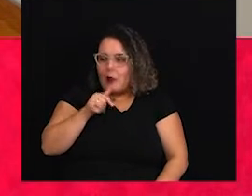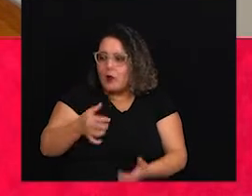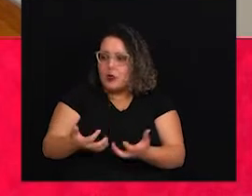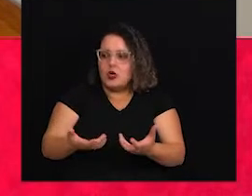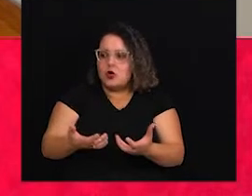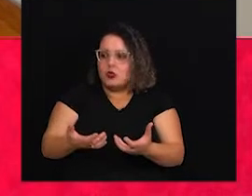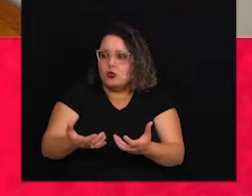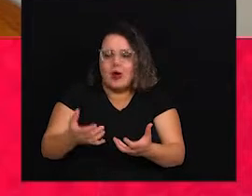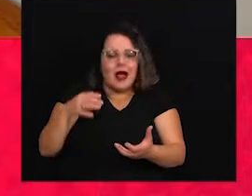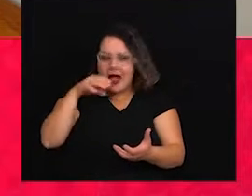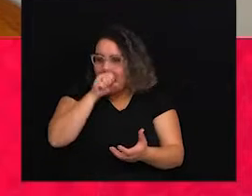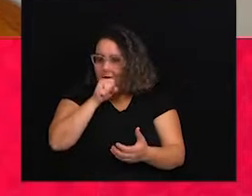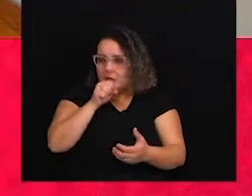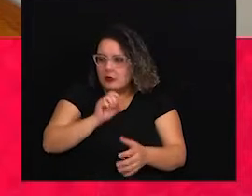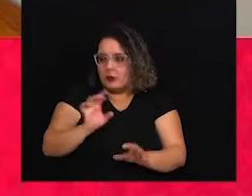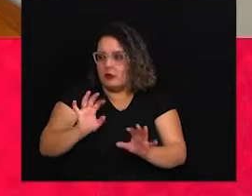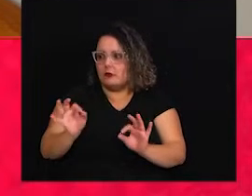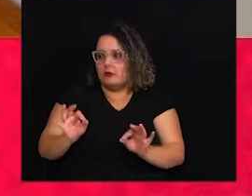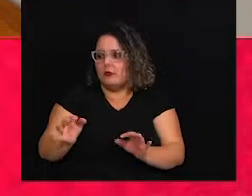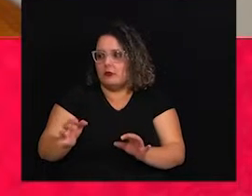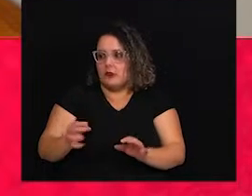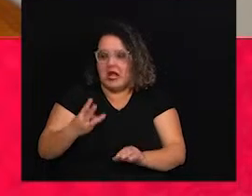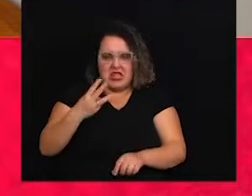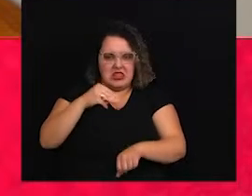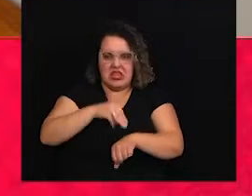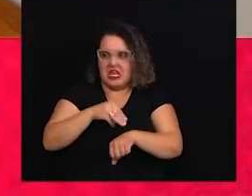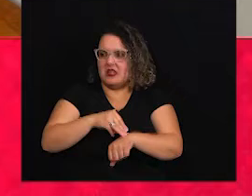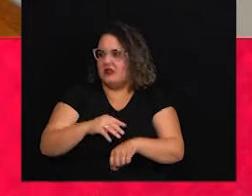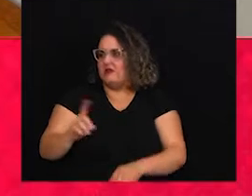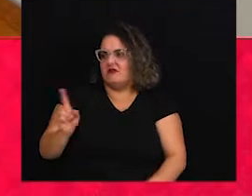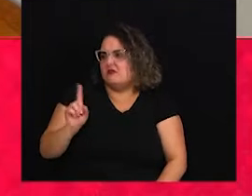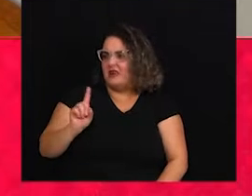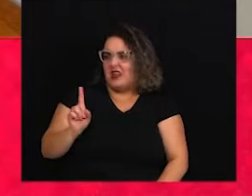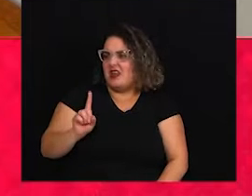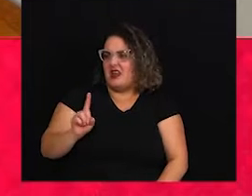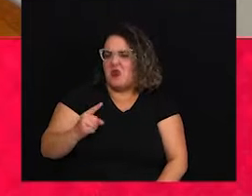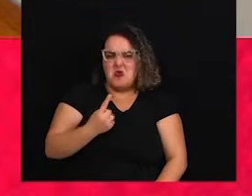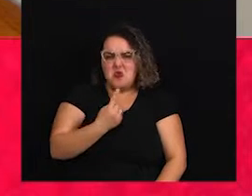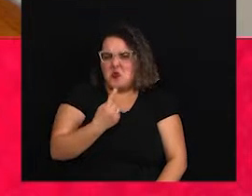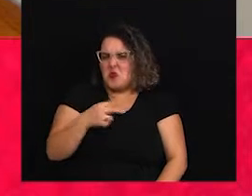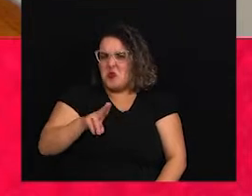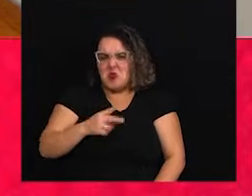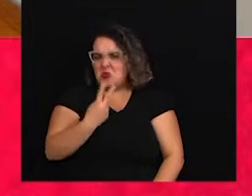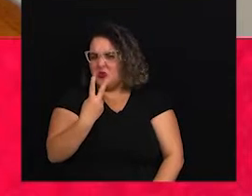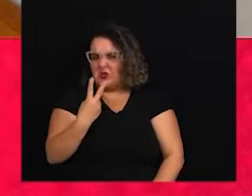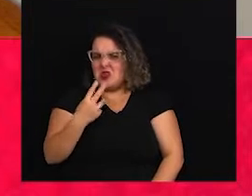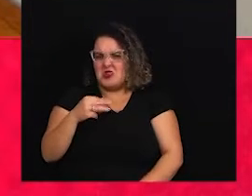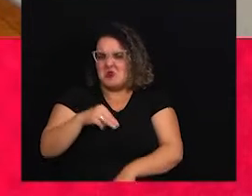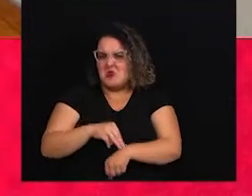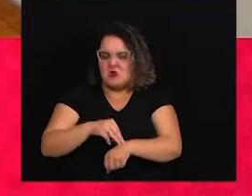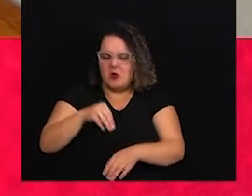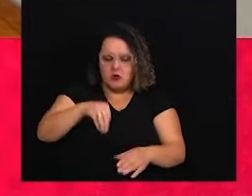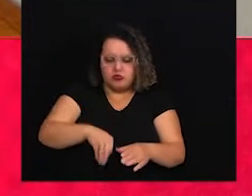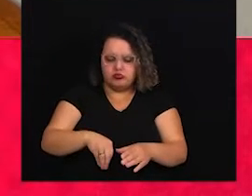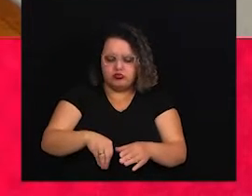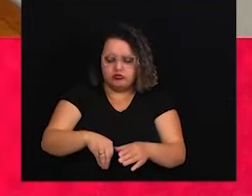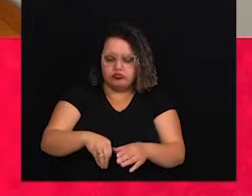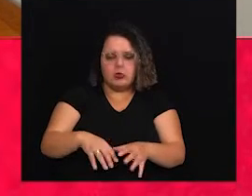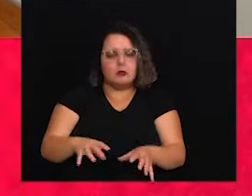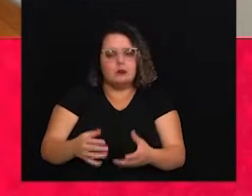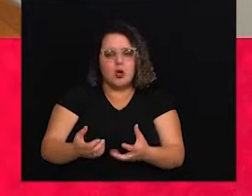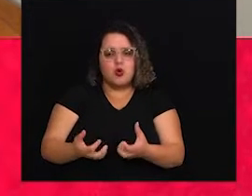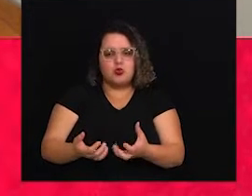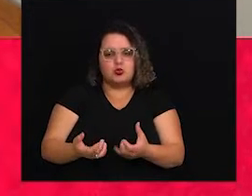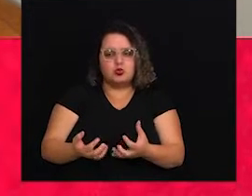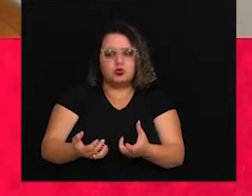quente. Colocou ele ali rapidinho também, não é nada... O quê? 3 minutos? Não, nem isso. Tá. 2 minutinhos ali, no máximo. Colocou